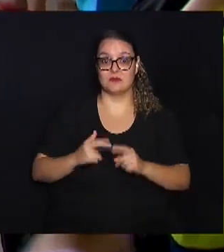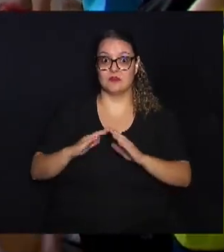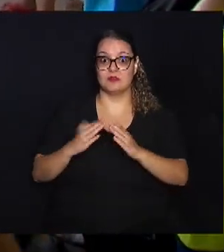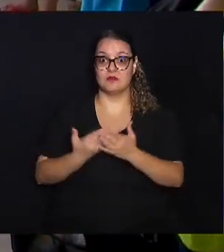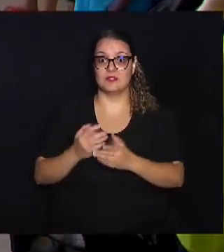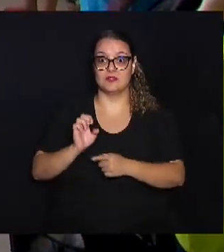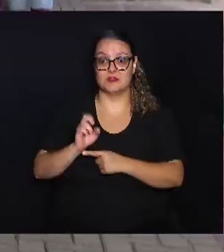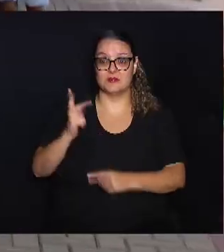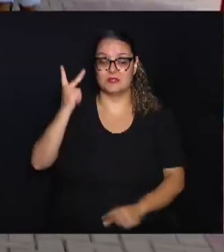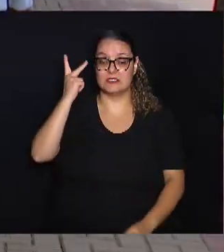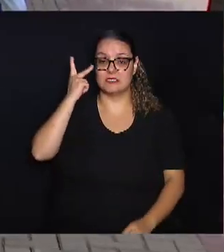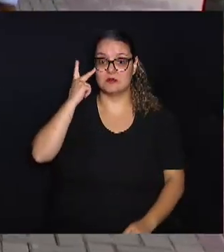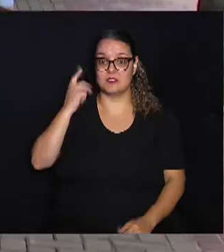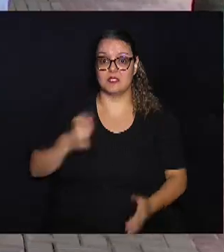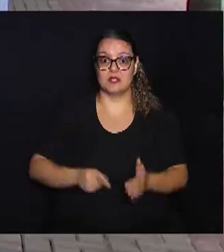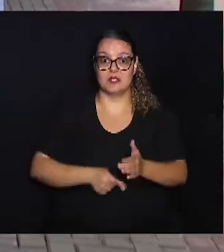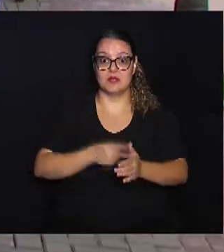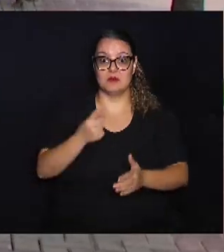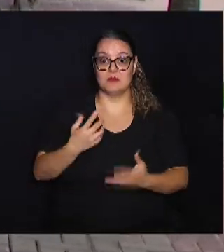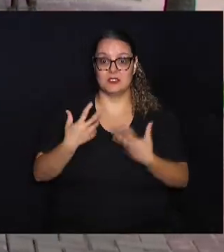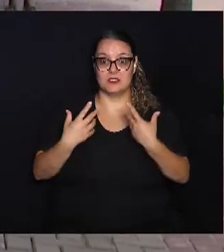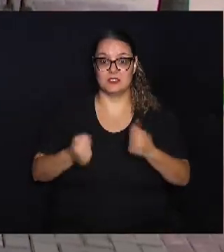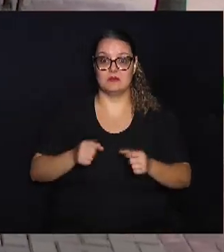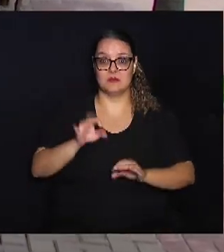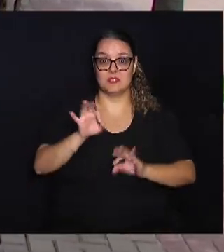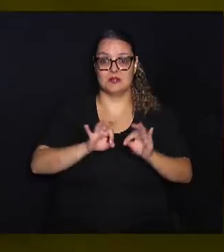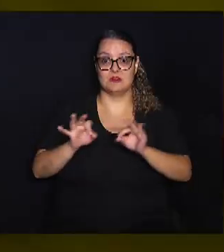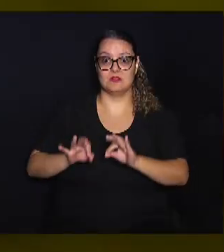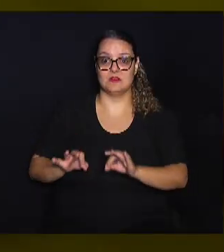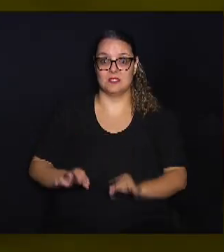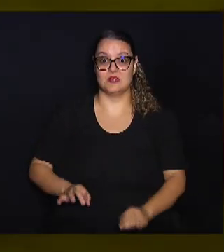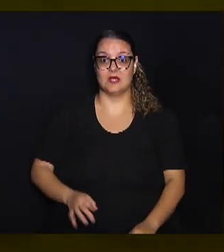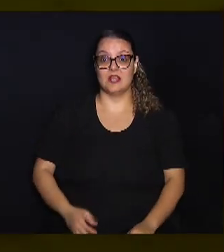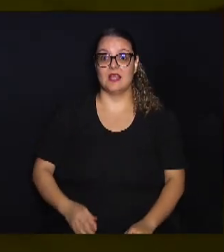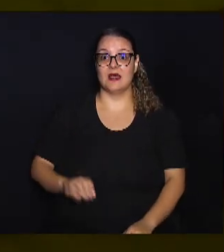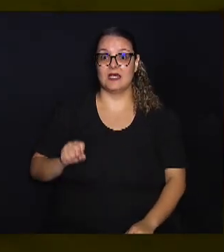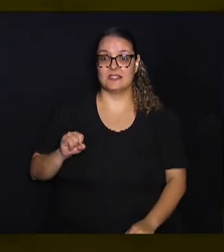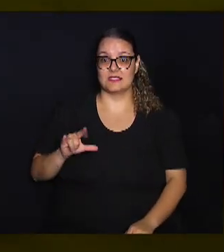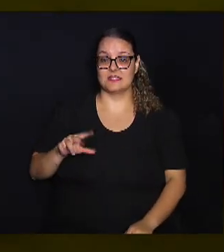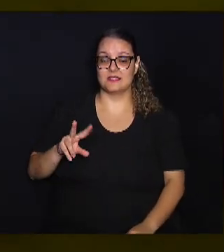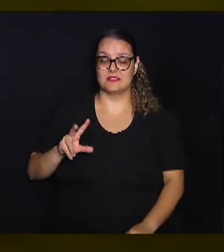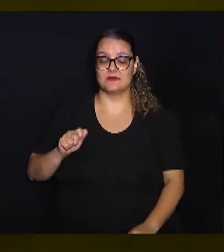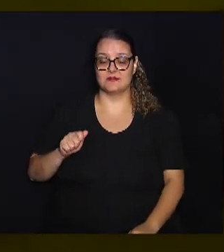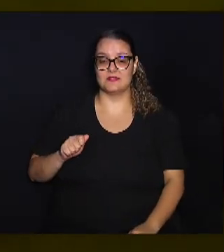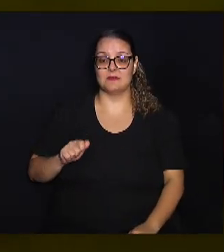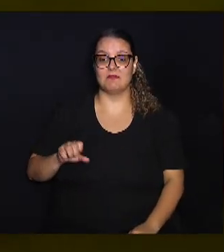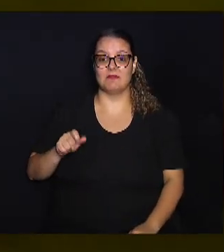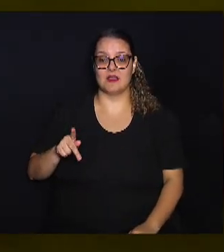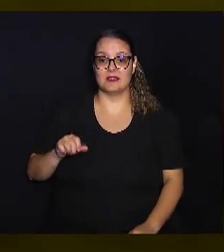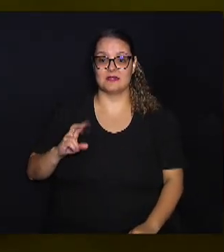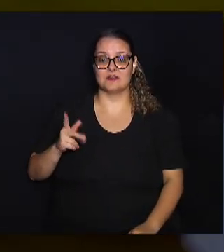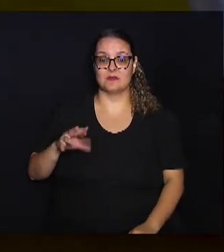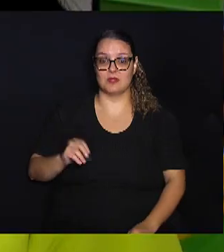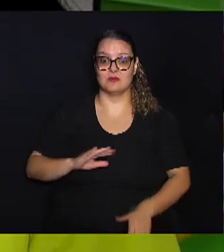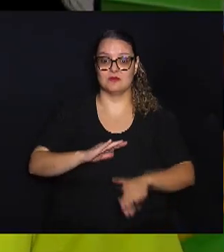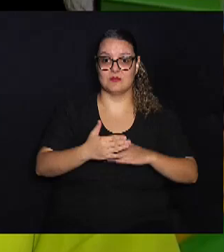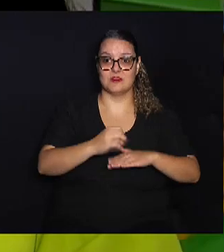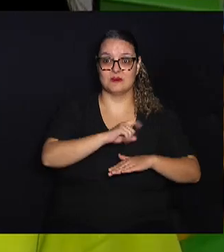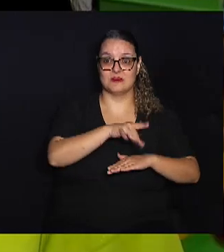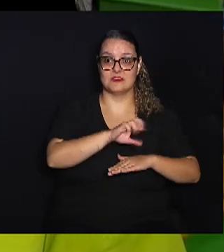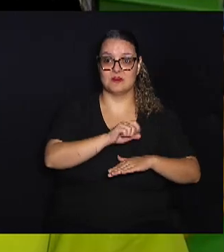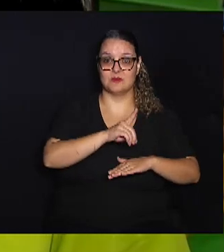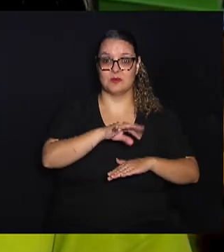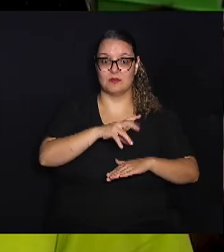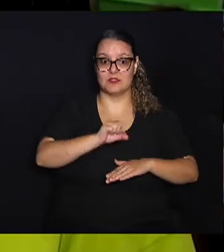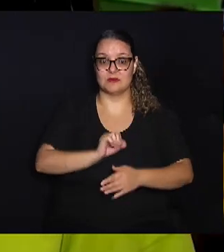de São Paulo. A primeira que recebeu o projeto foi a CEI Silvia Pascoal, também da região do bairro São Domingos, em Campinas. O